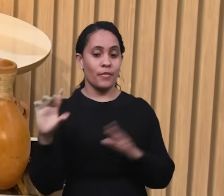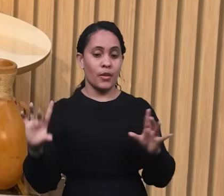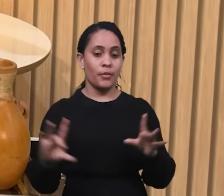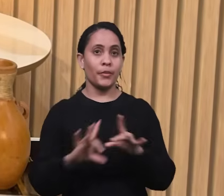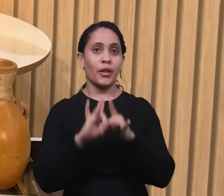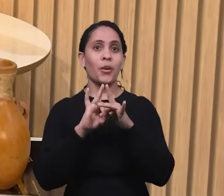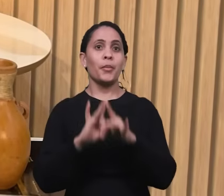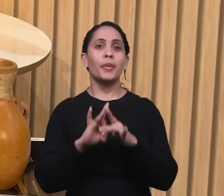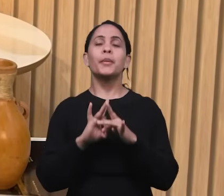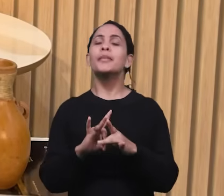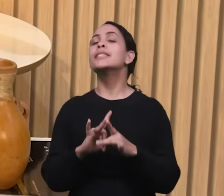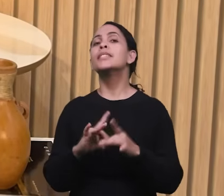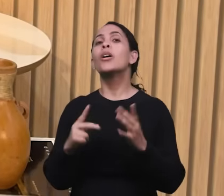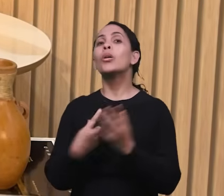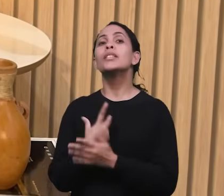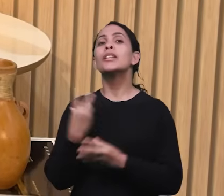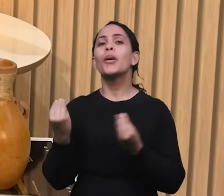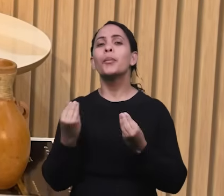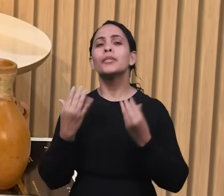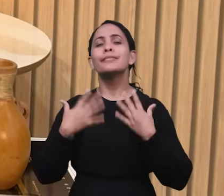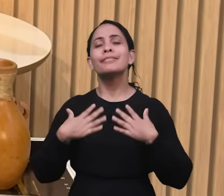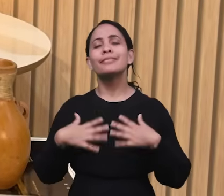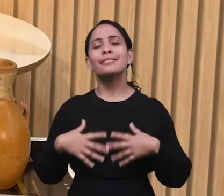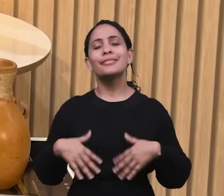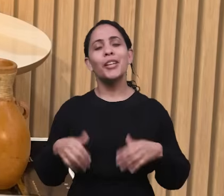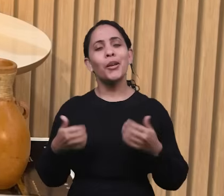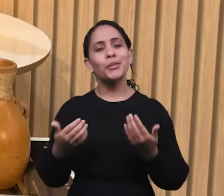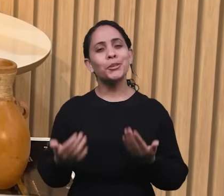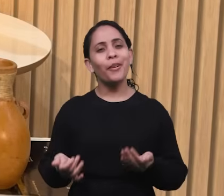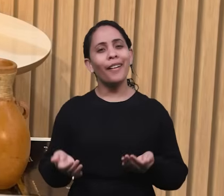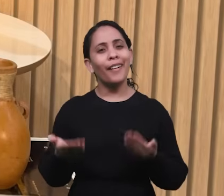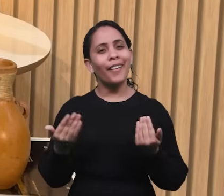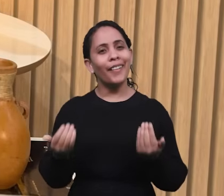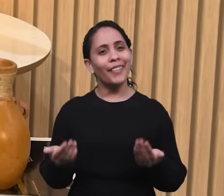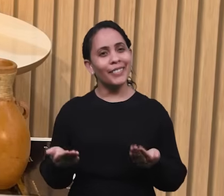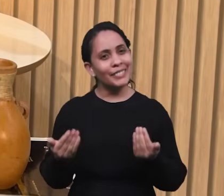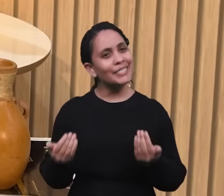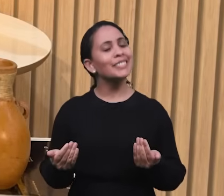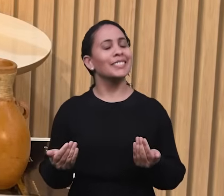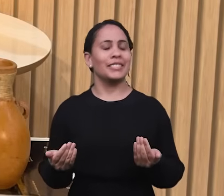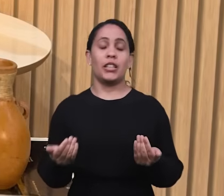assim muito tranquila, porque